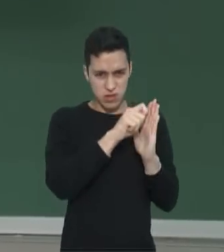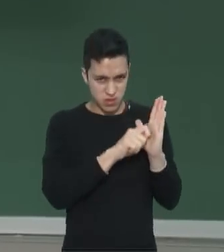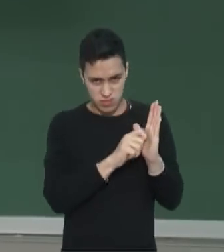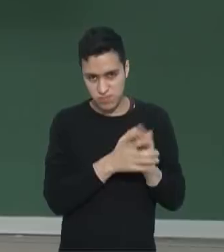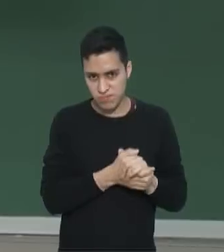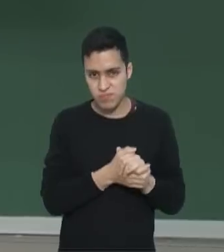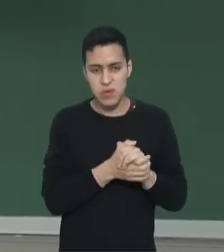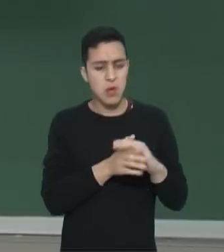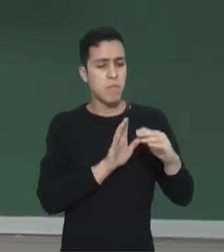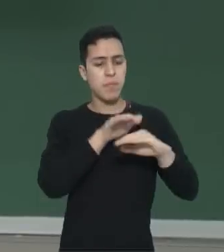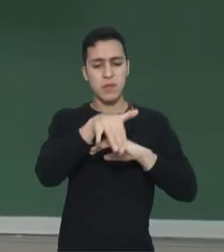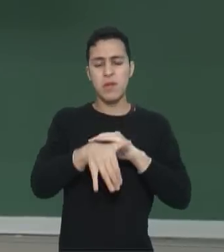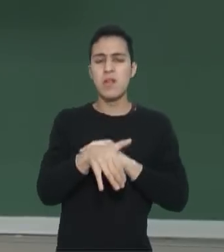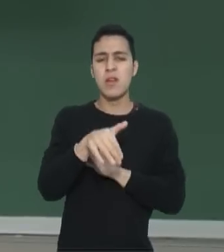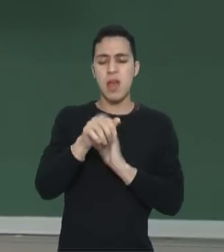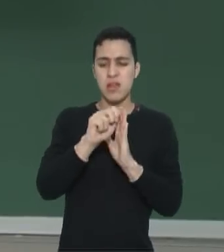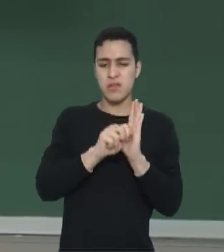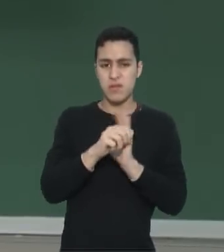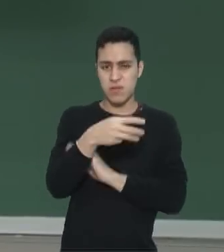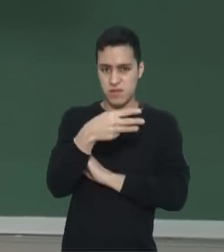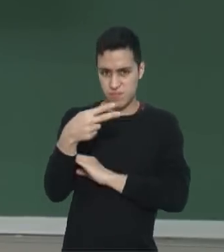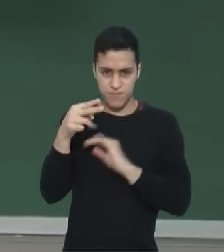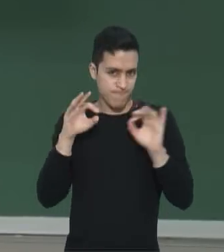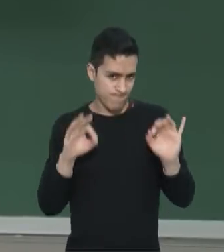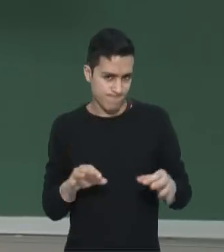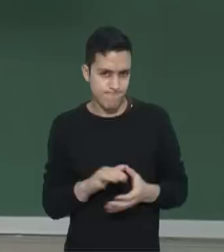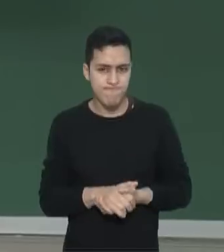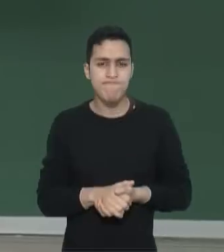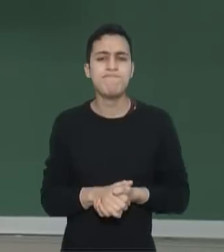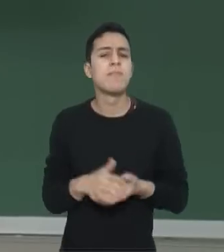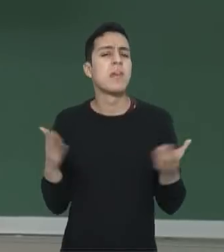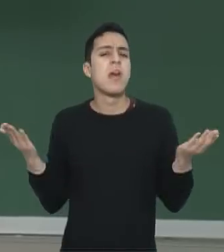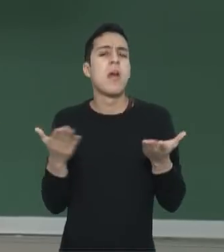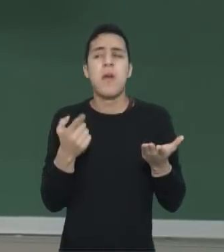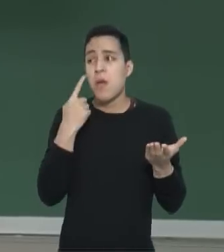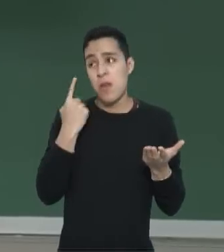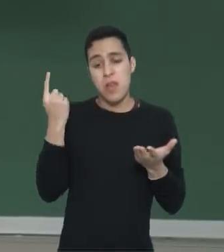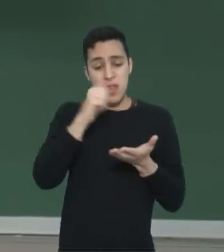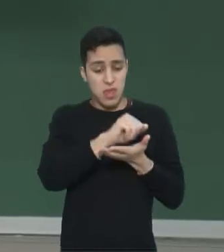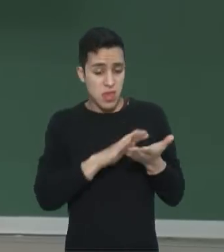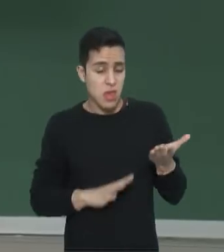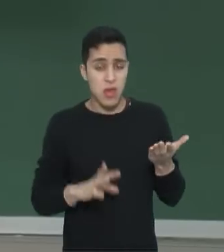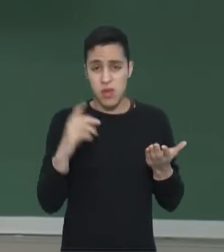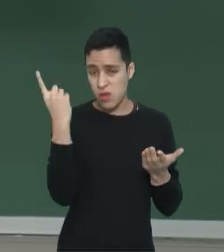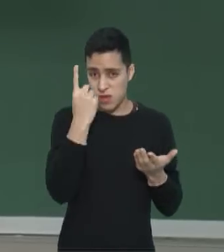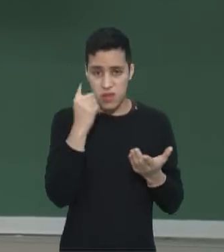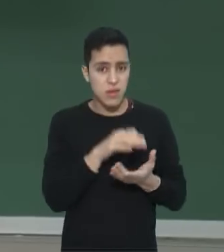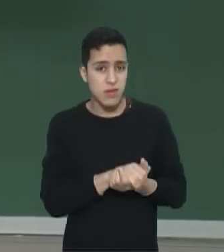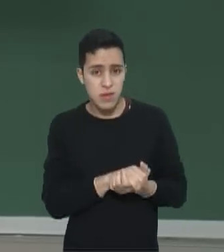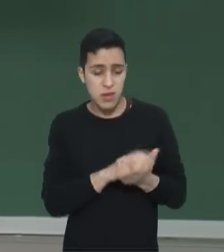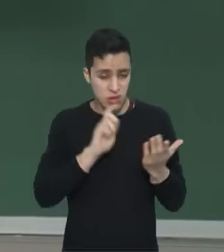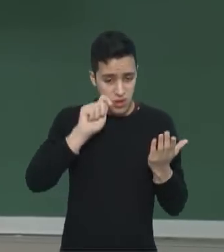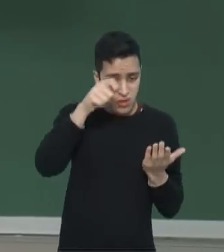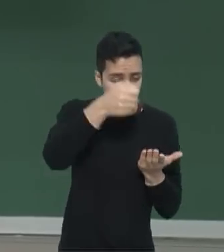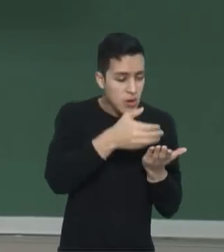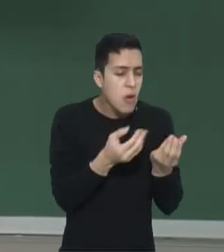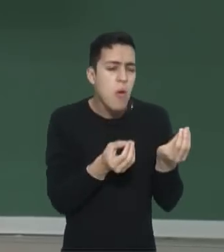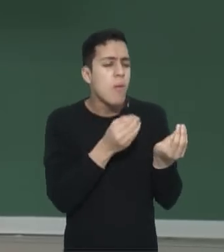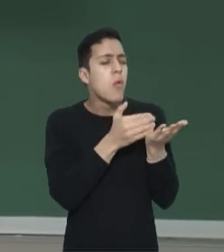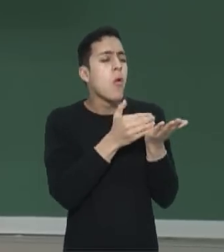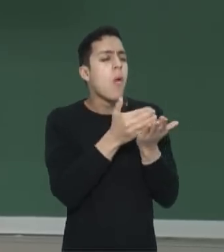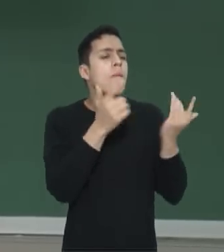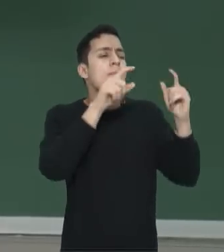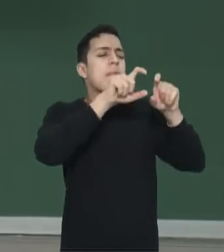aí um salto para o artigo 32, certo? Agora temos um exercício número 1 sobre o início dessa lei. Veja